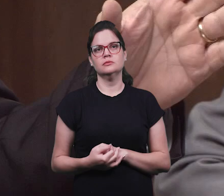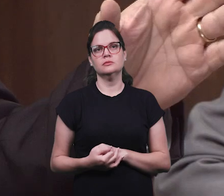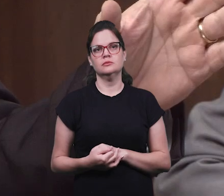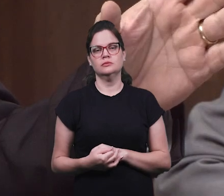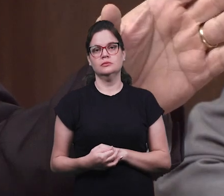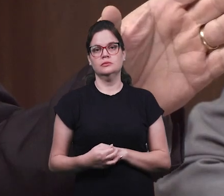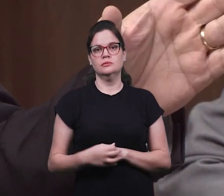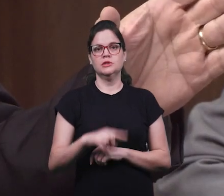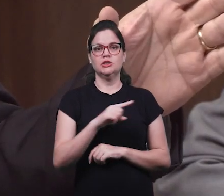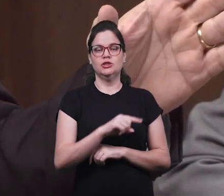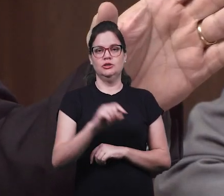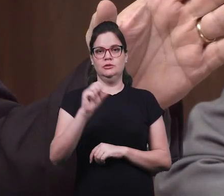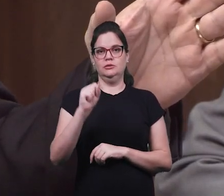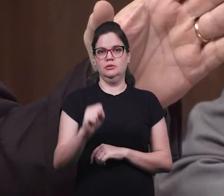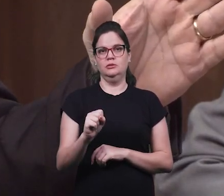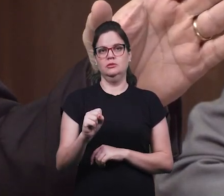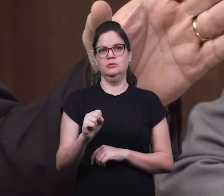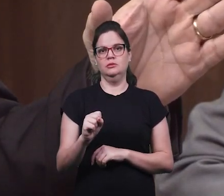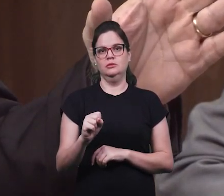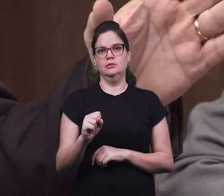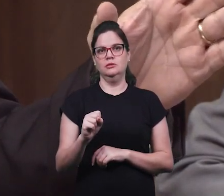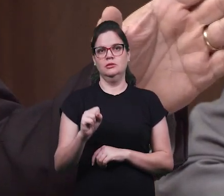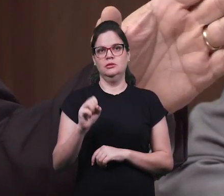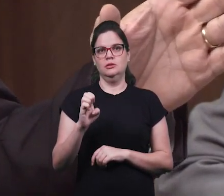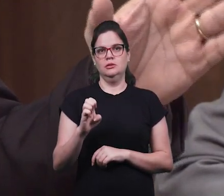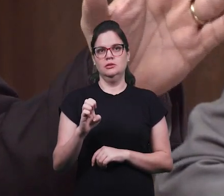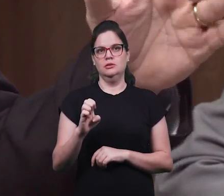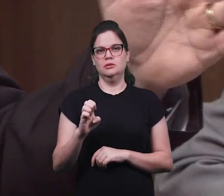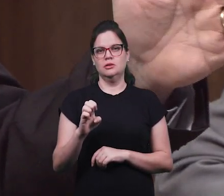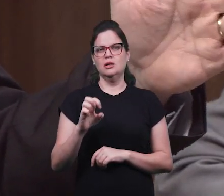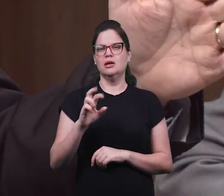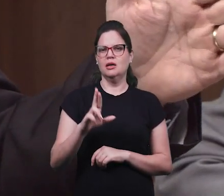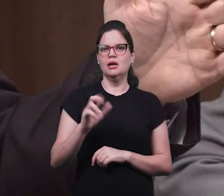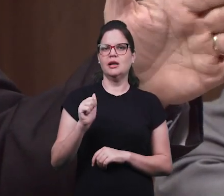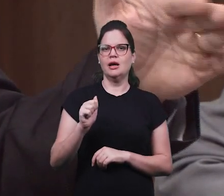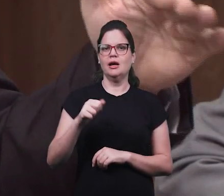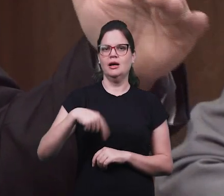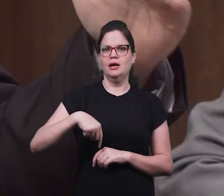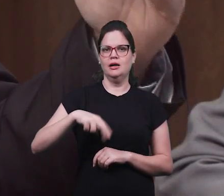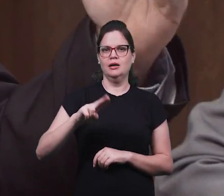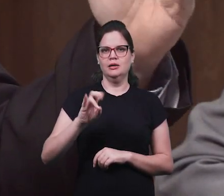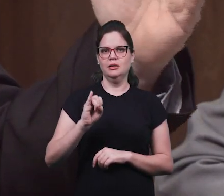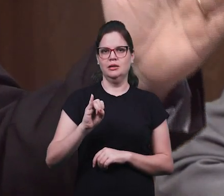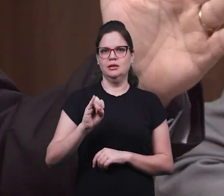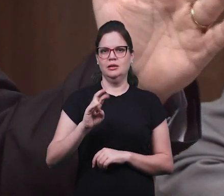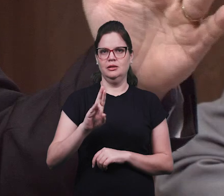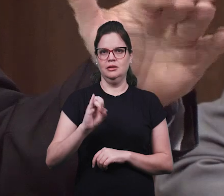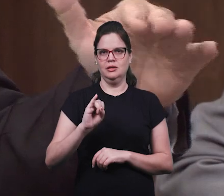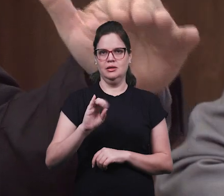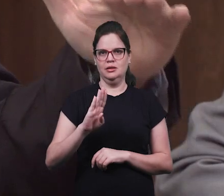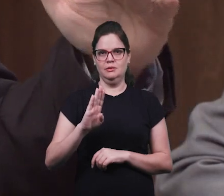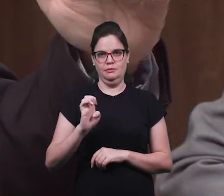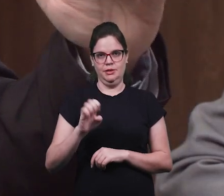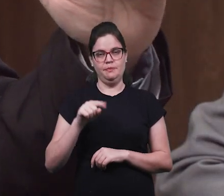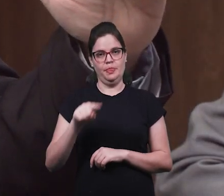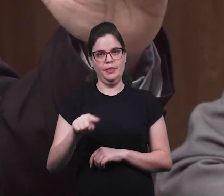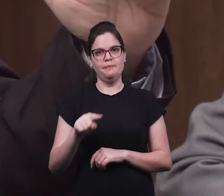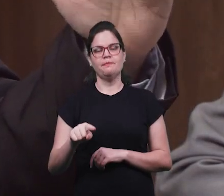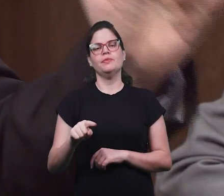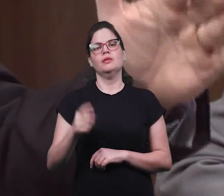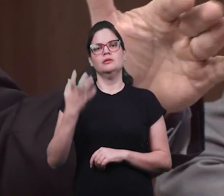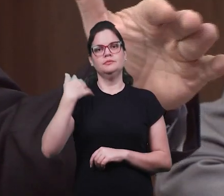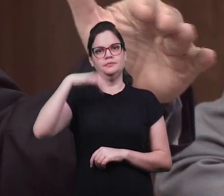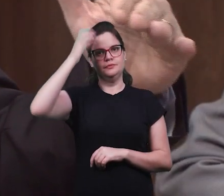onde Senaqueribe, Assírio. era o imperador, era o Império Assírio, que a